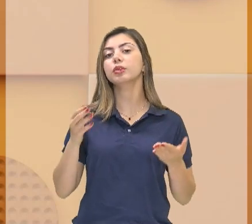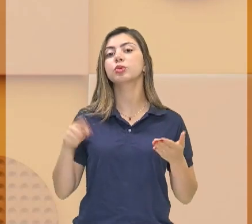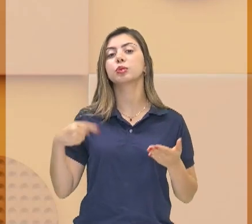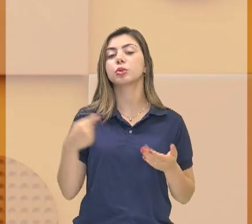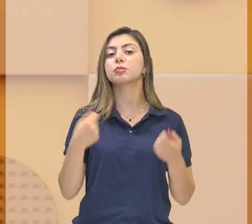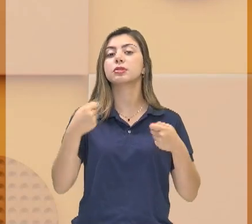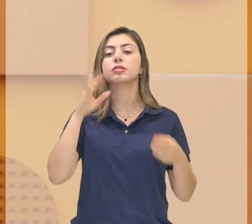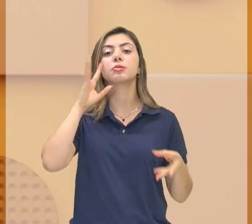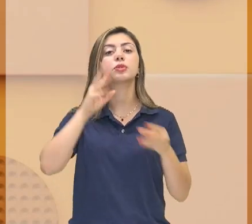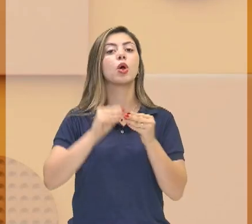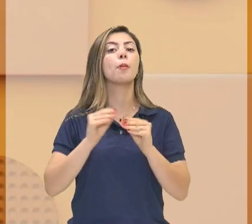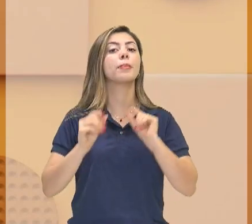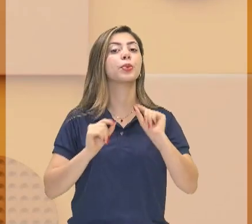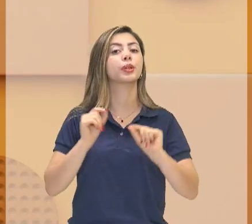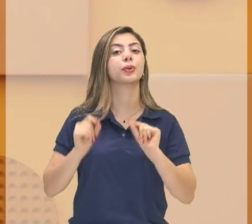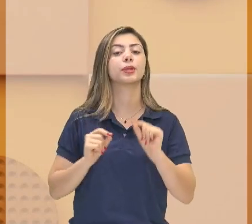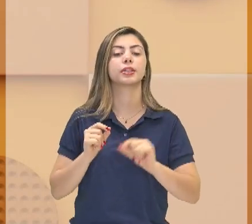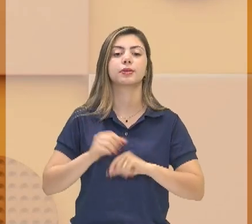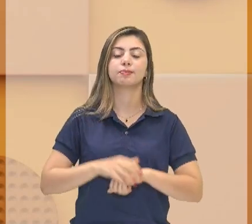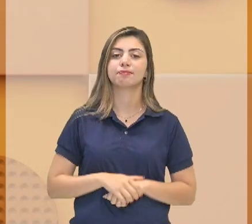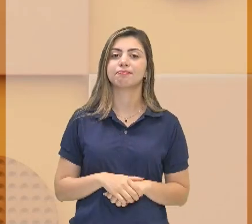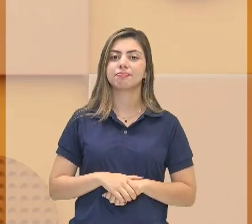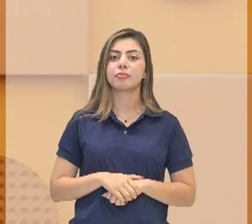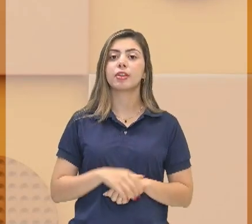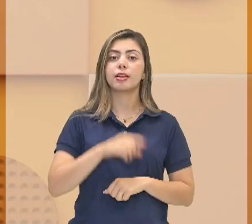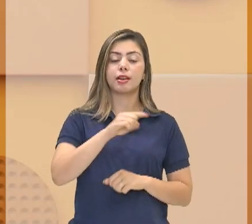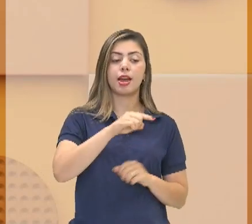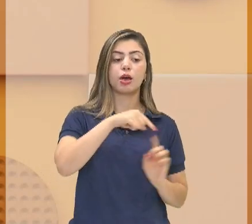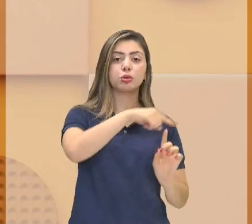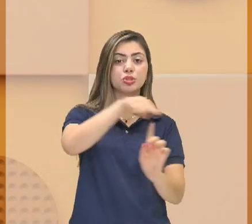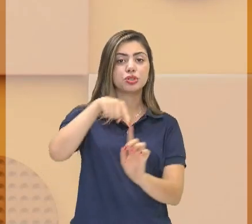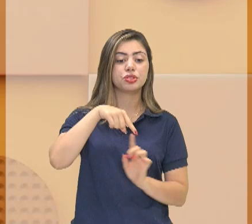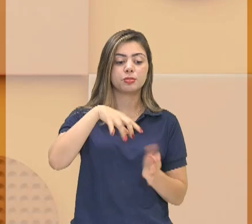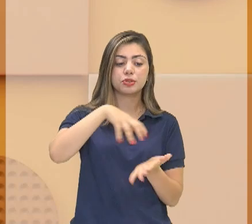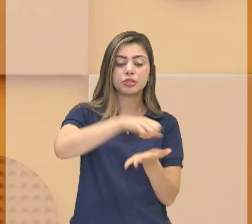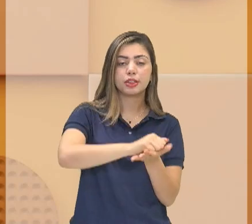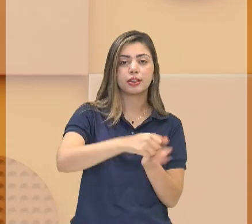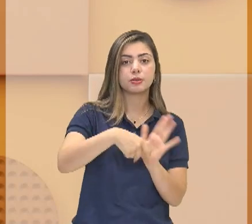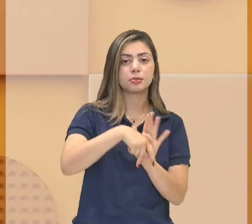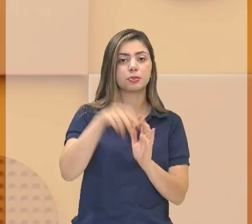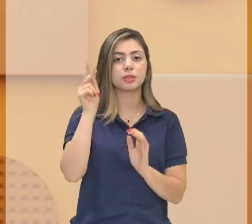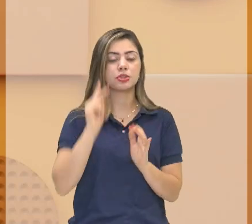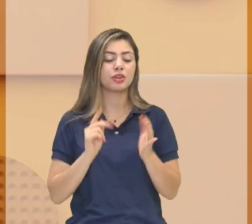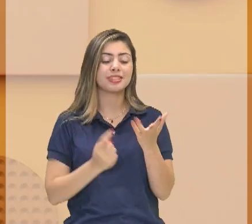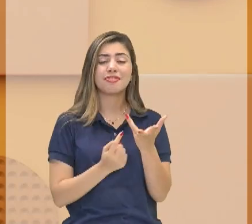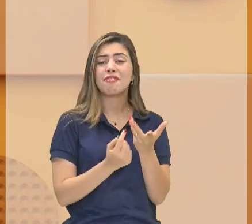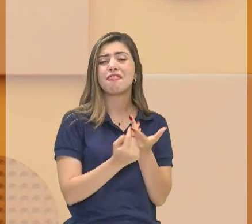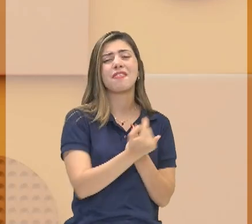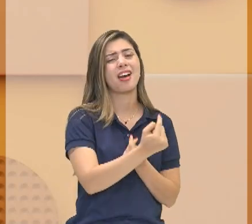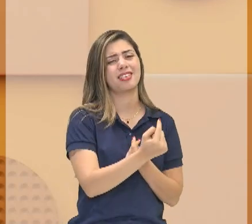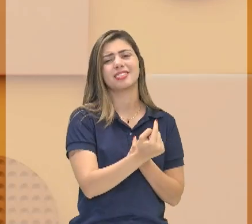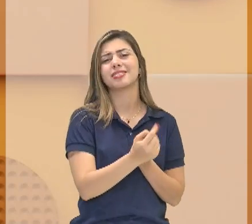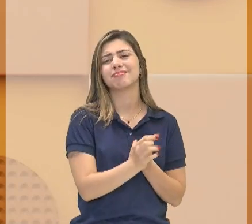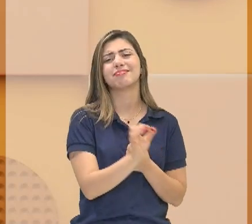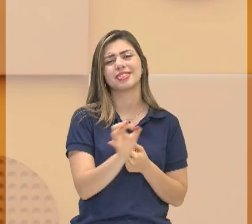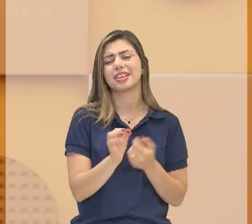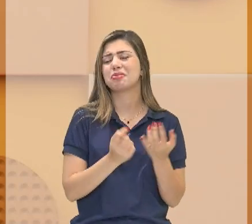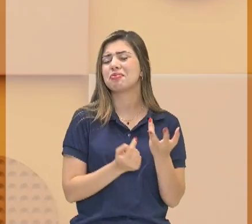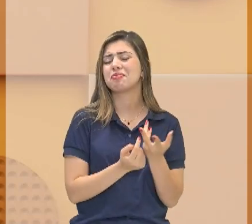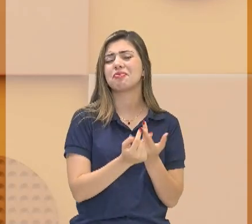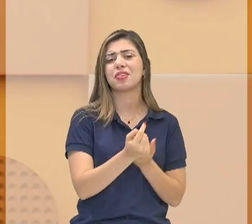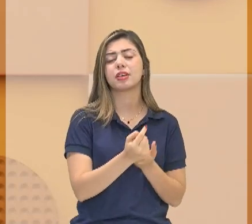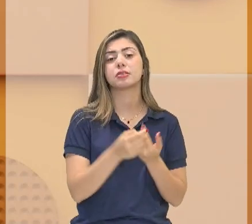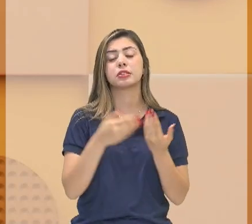compreenda que essas fontes, elas são diversas, né? Uma